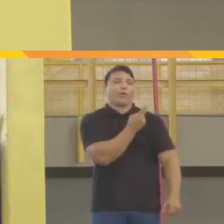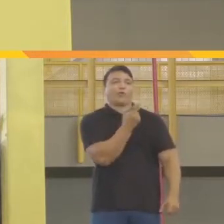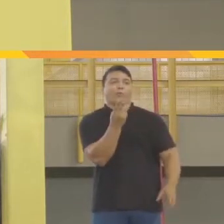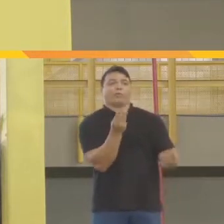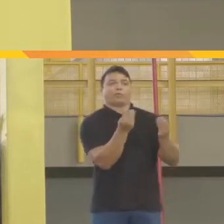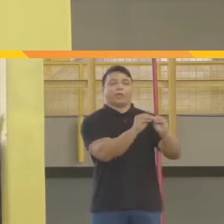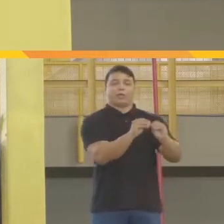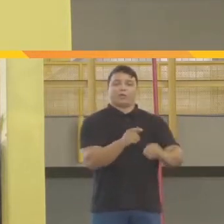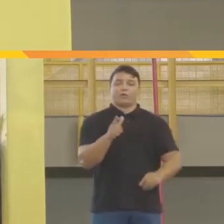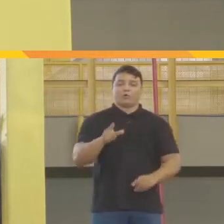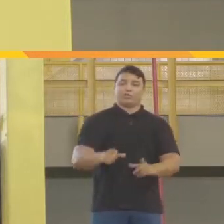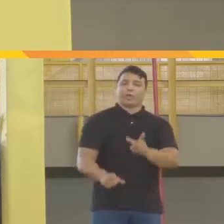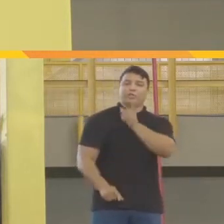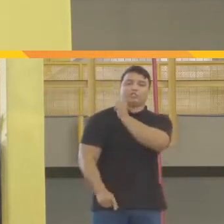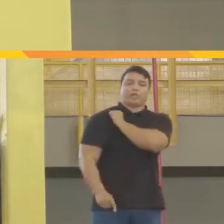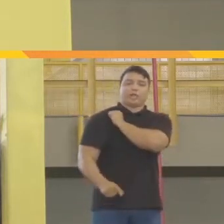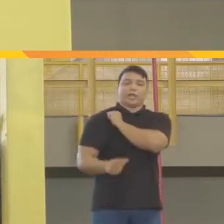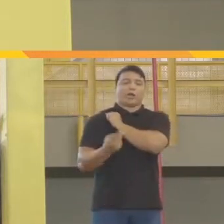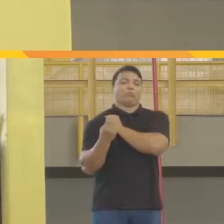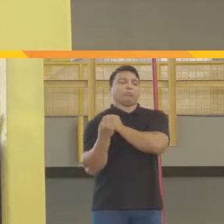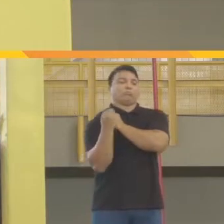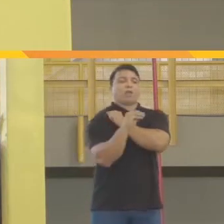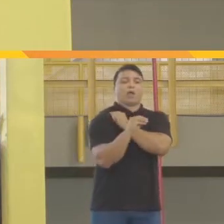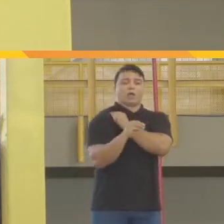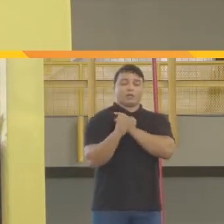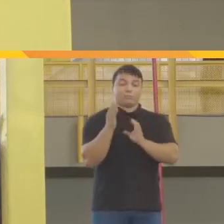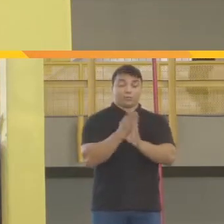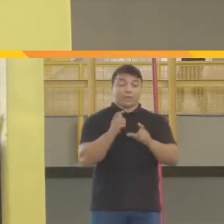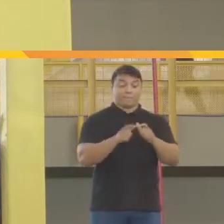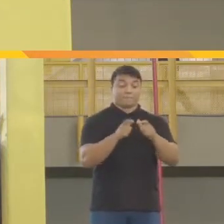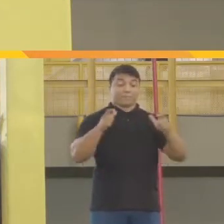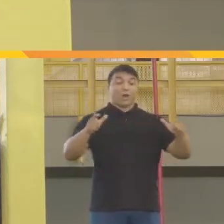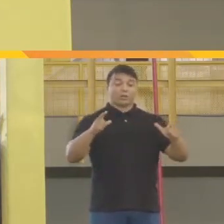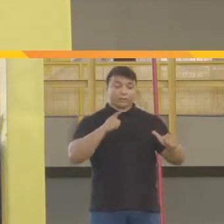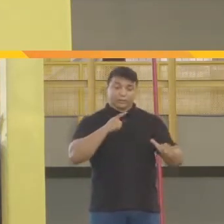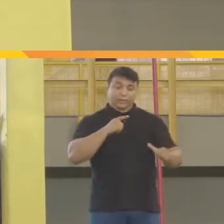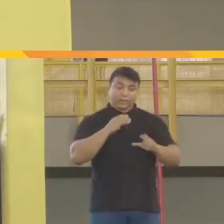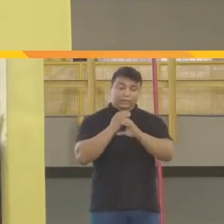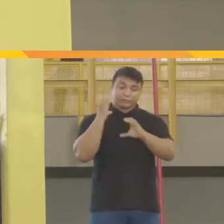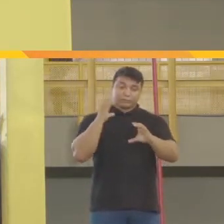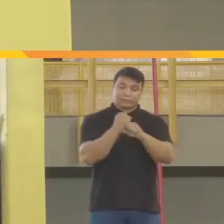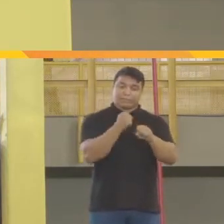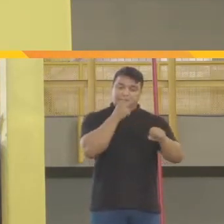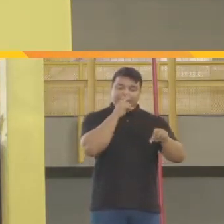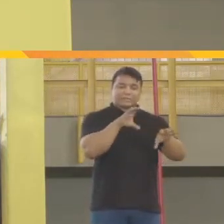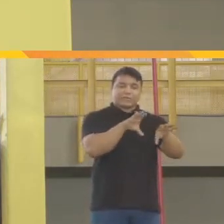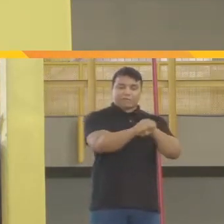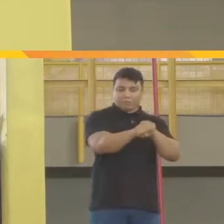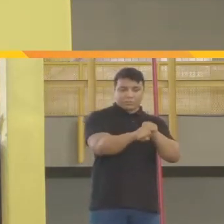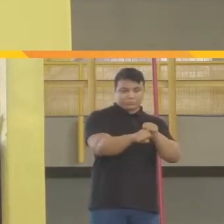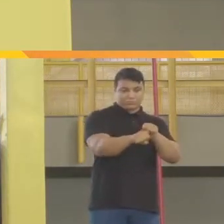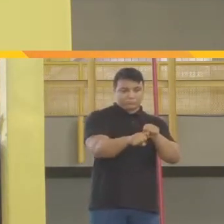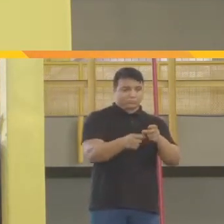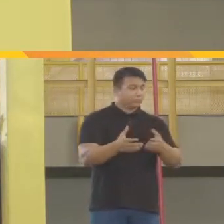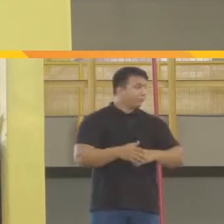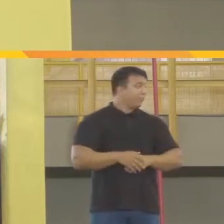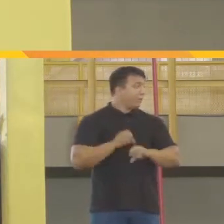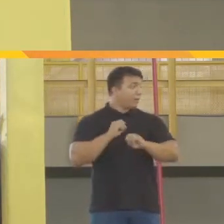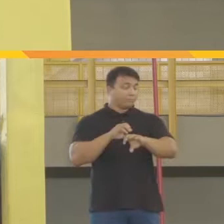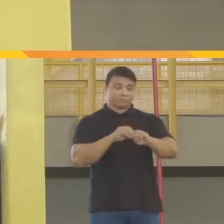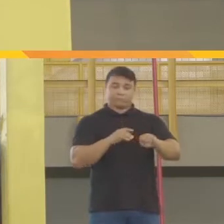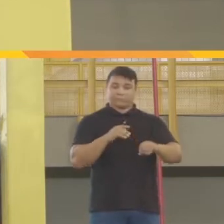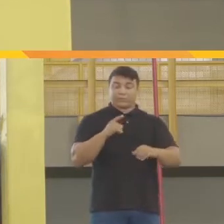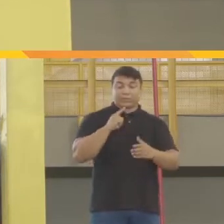foi o general fulano de tal, porque a maioria dos militares recebia essa formação de engenharia. Até